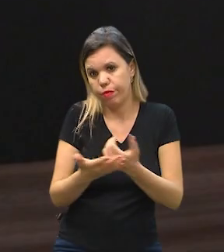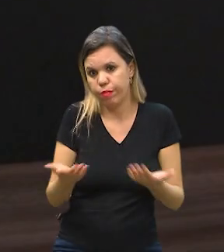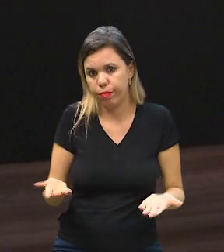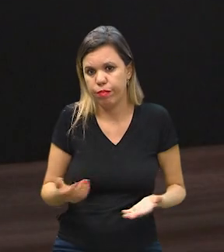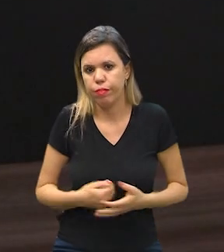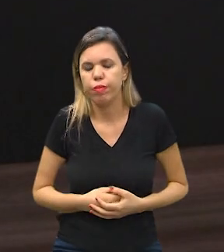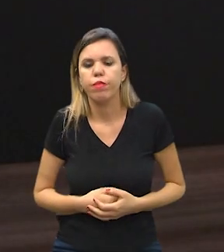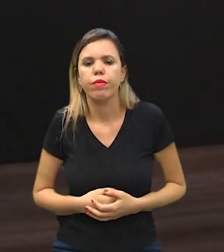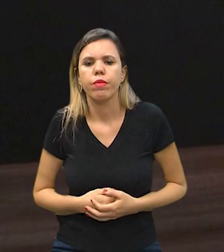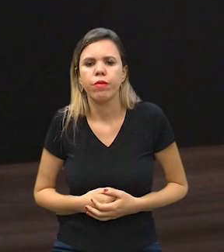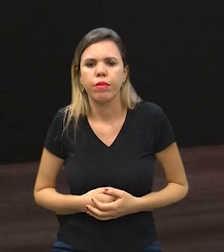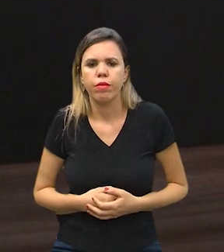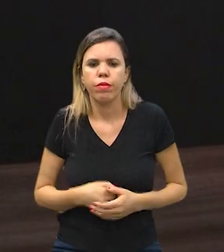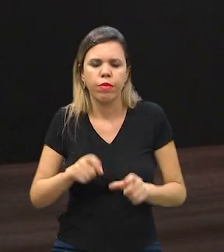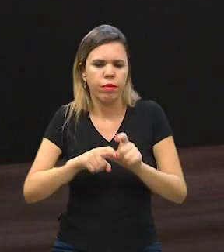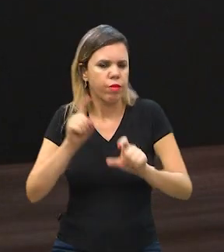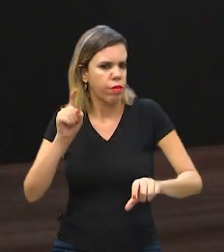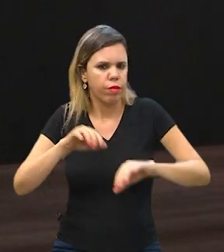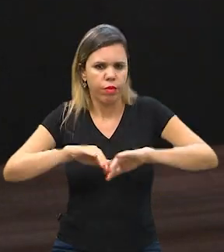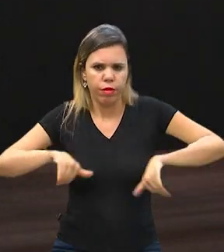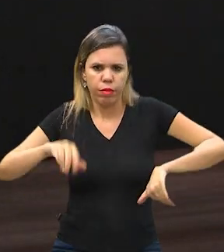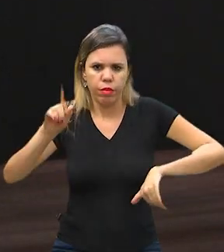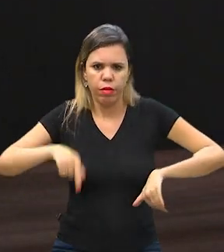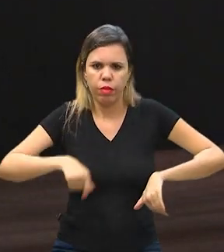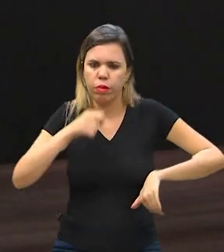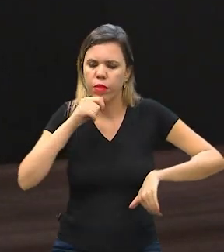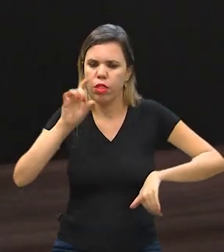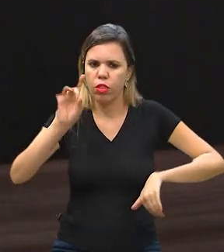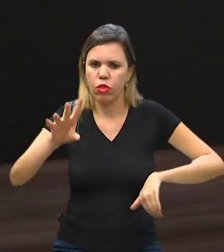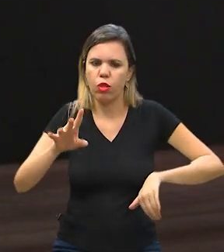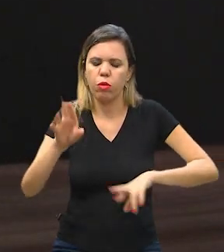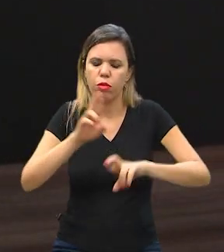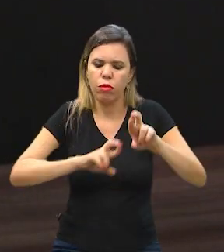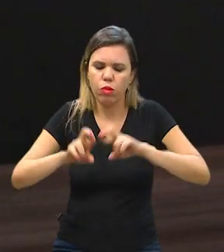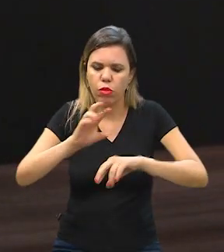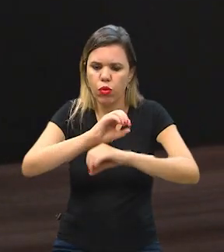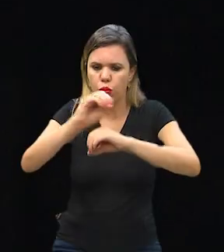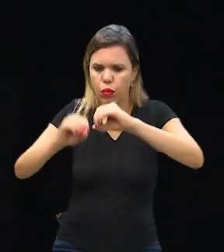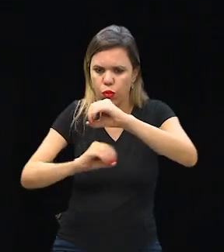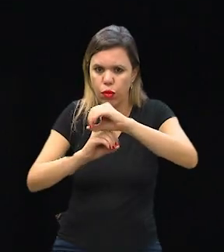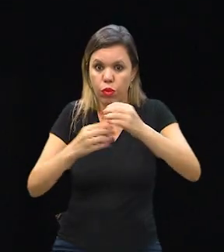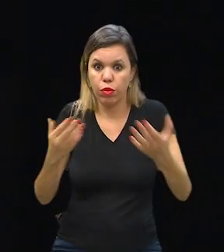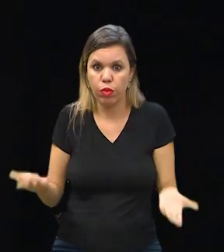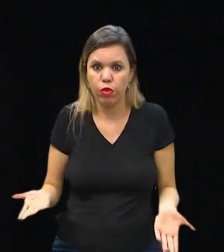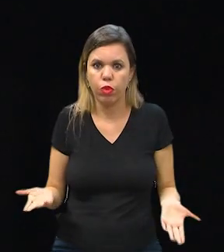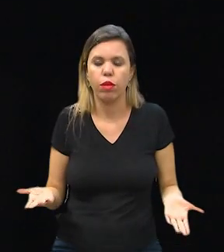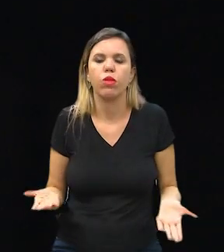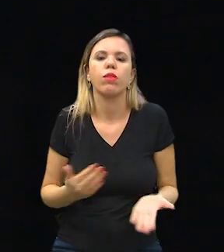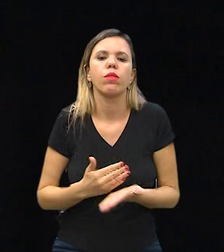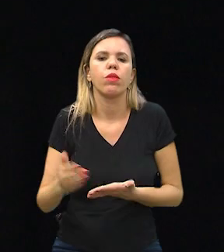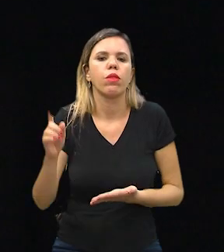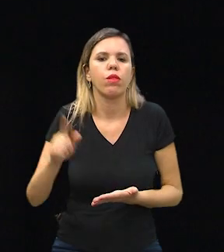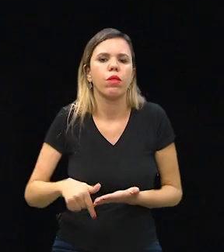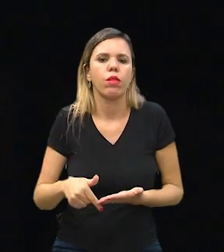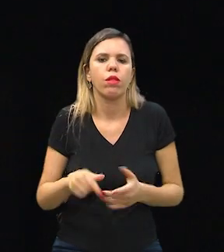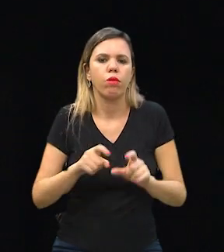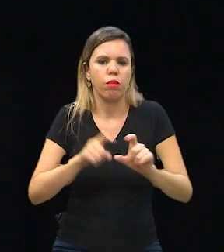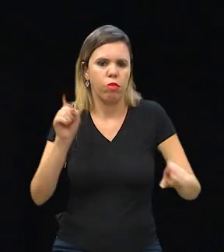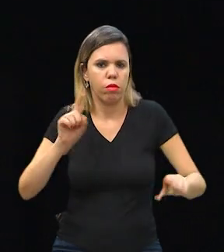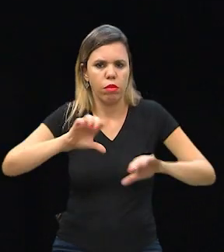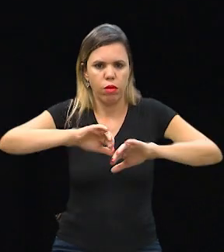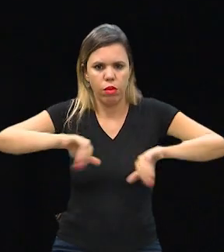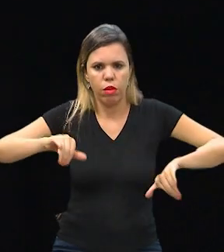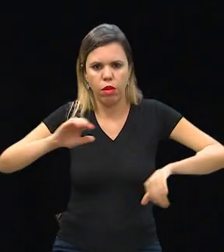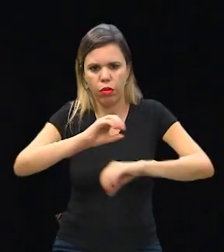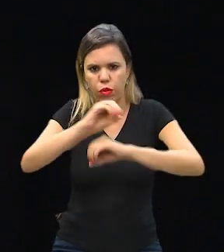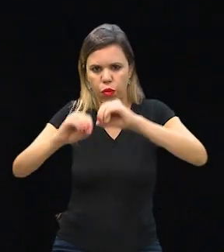Isso de forma independente ainda ou já sob supervisão da FEAC? O começo foi de forma independente, depois